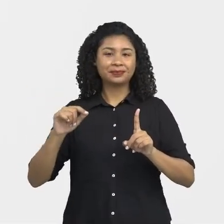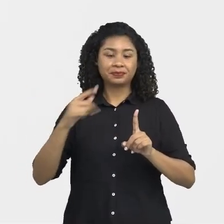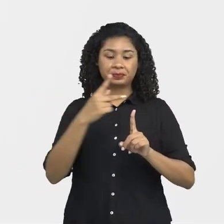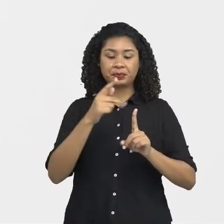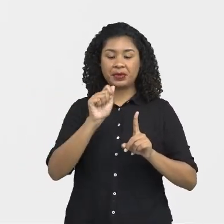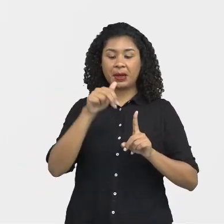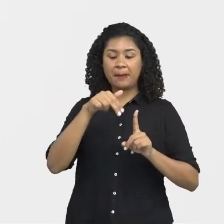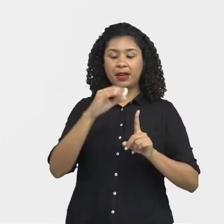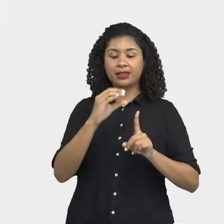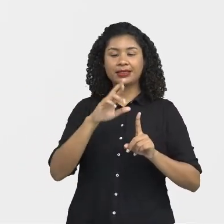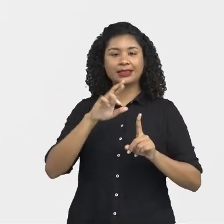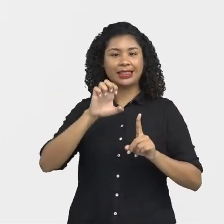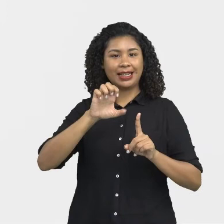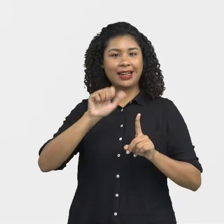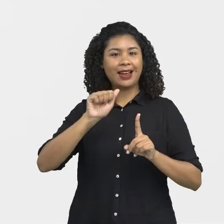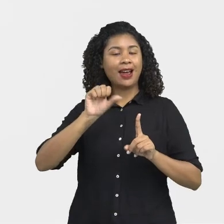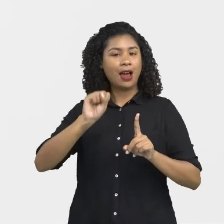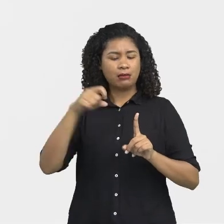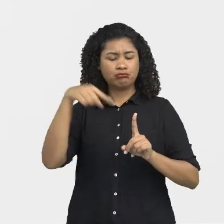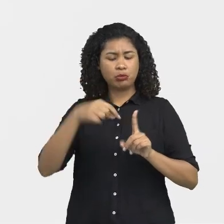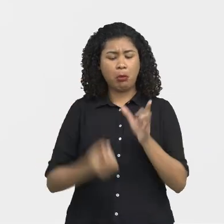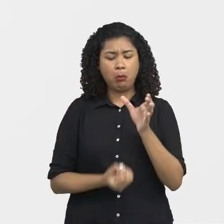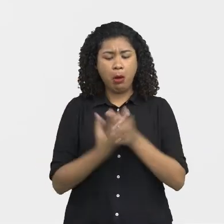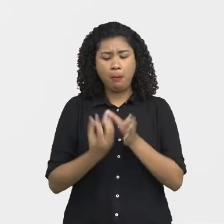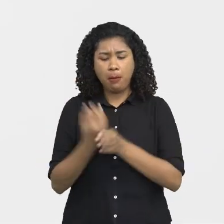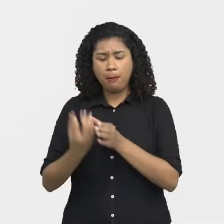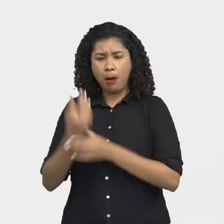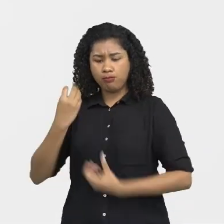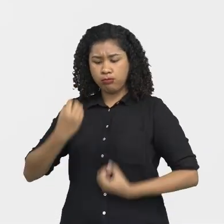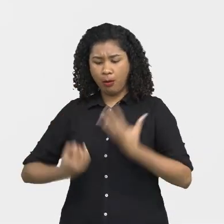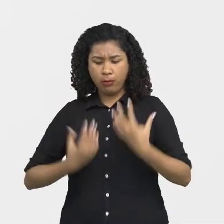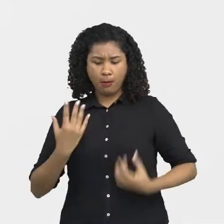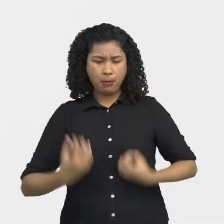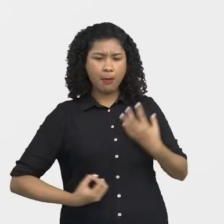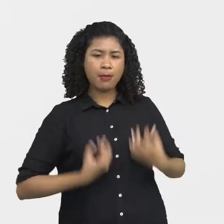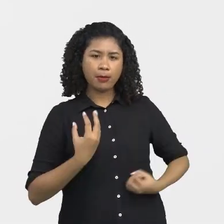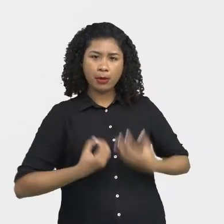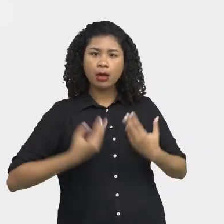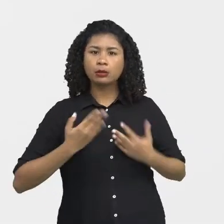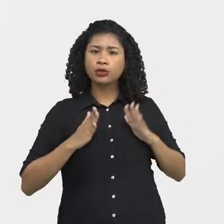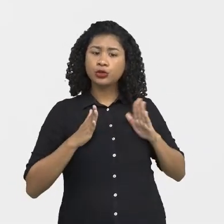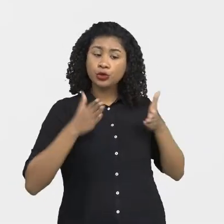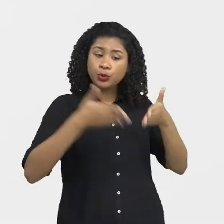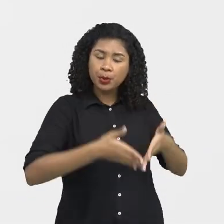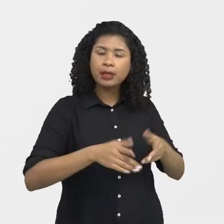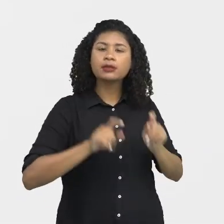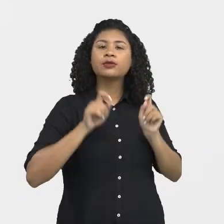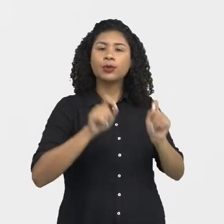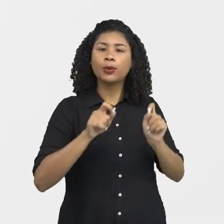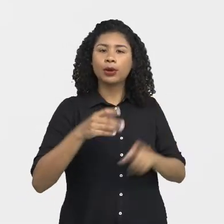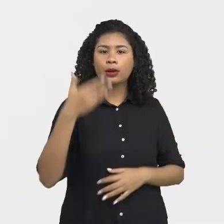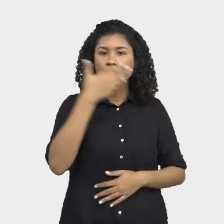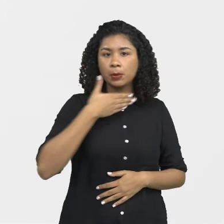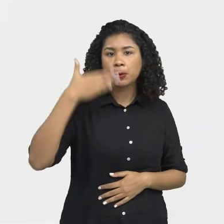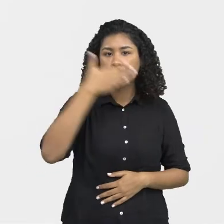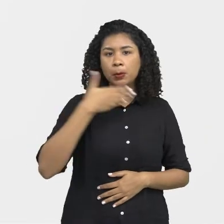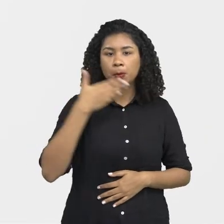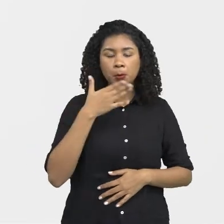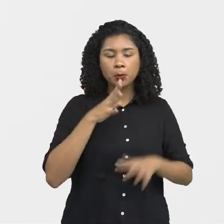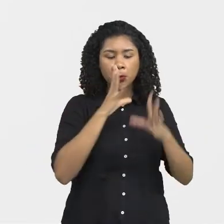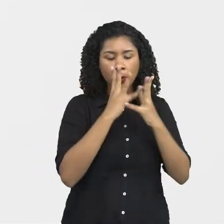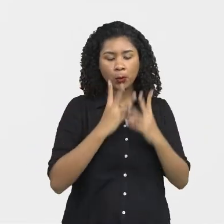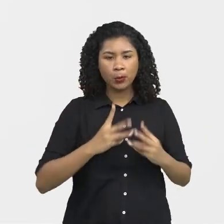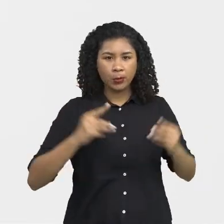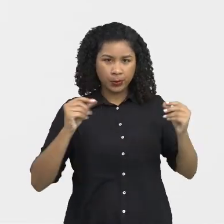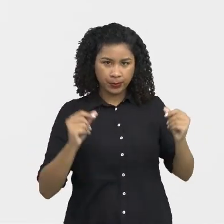né? Que ele vai produzir ali hormônios que estão relacionados com a glicose, né? A absorção de glicose também.